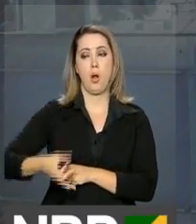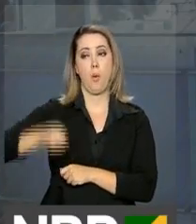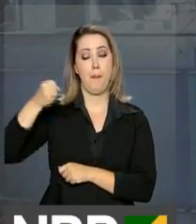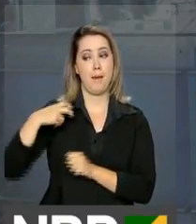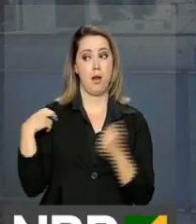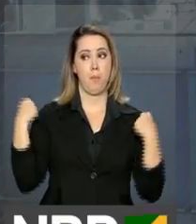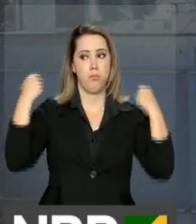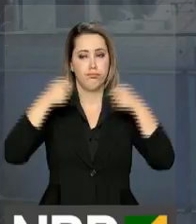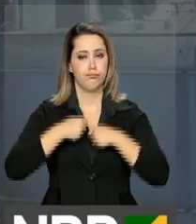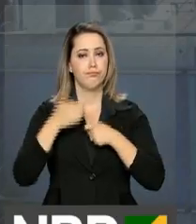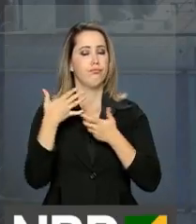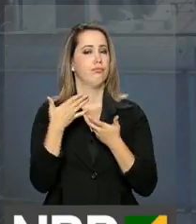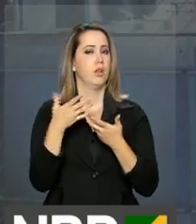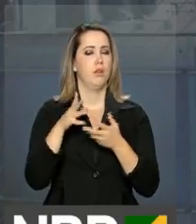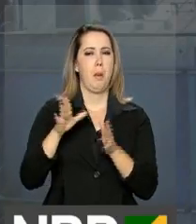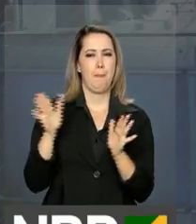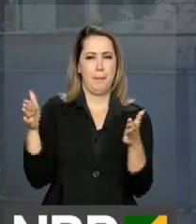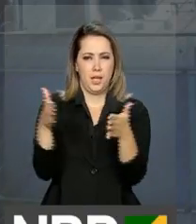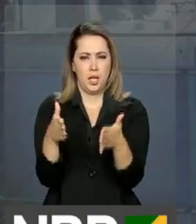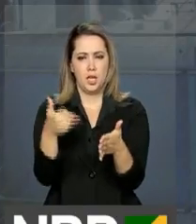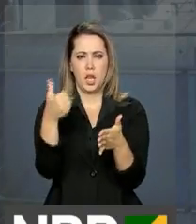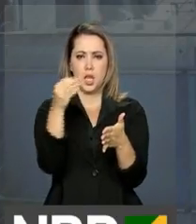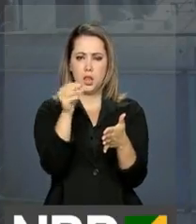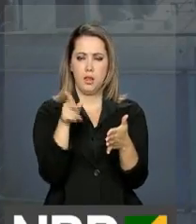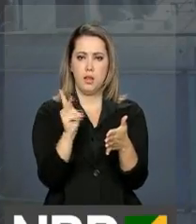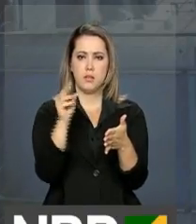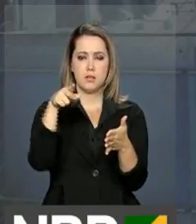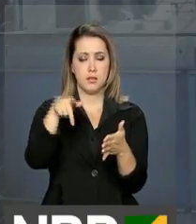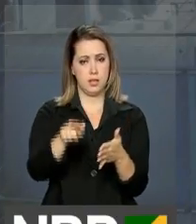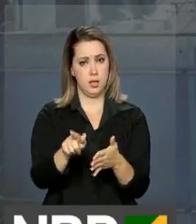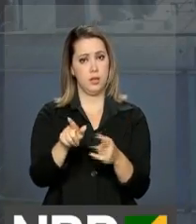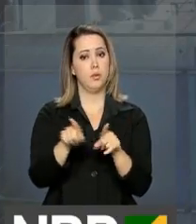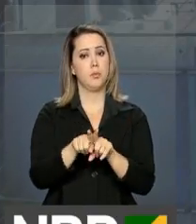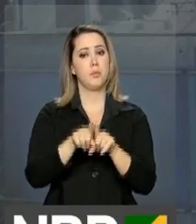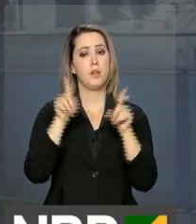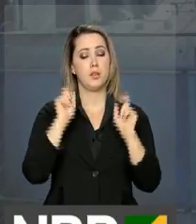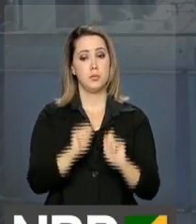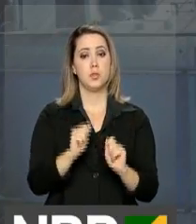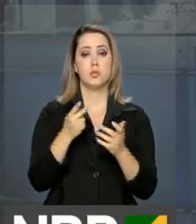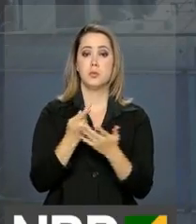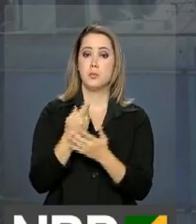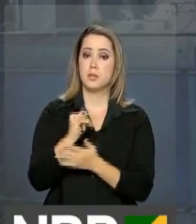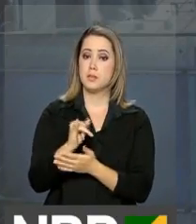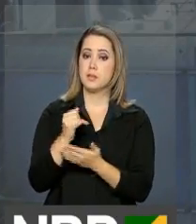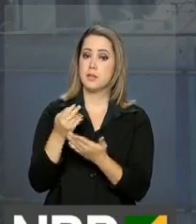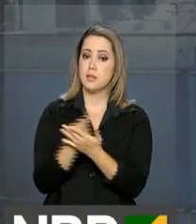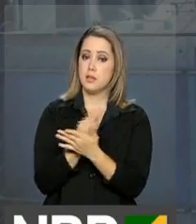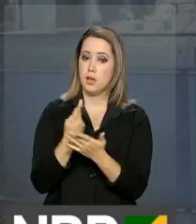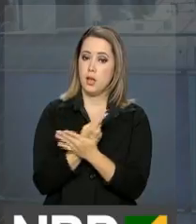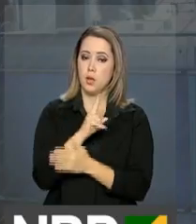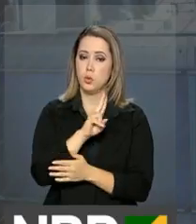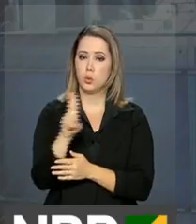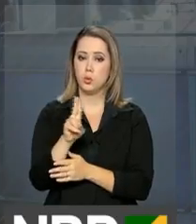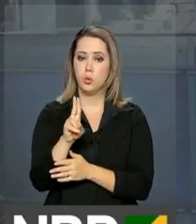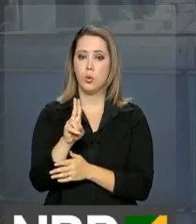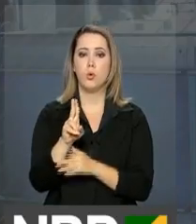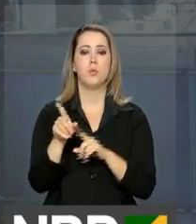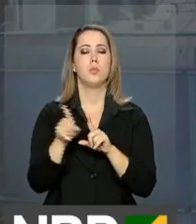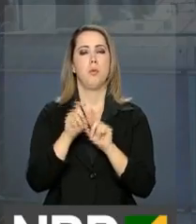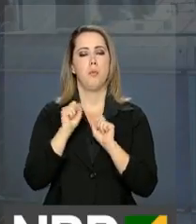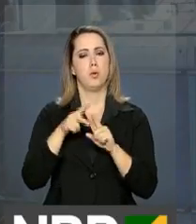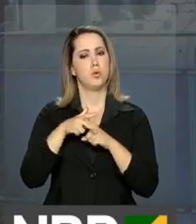obrigação da empresa de corrigir em caso de erro o nome ou sobrenome do passageiro no ticket de embarque sem custo adicional